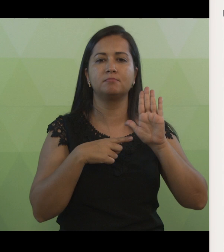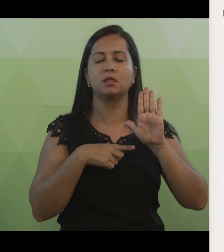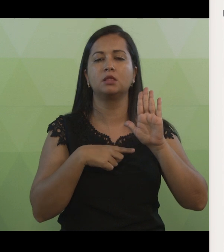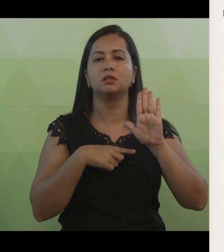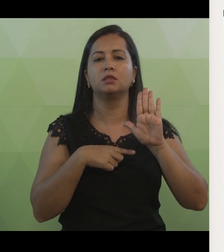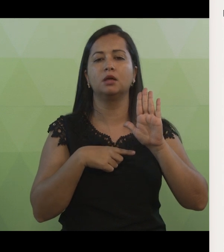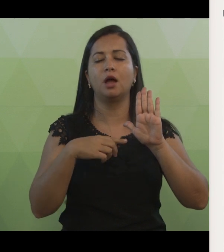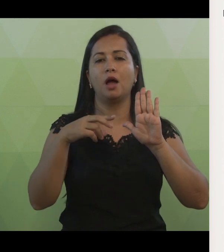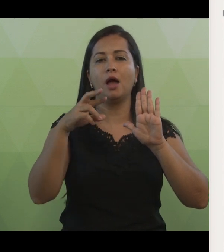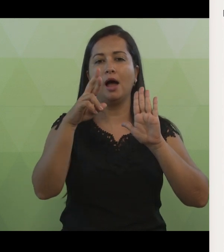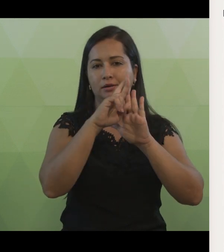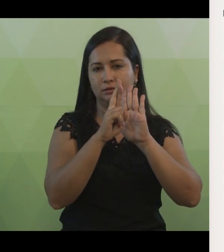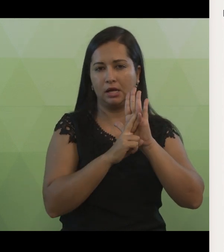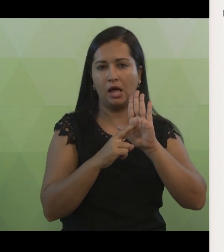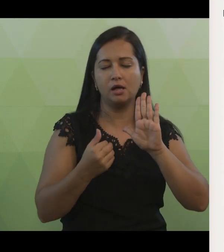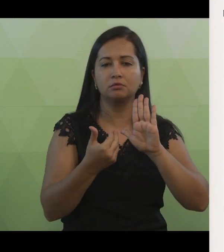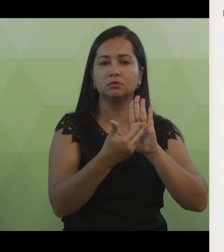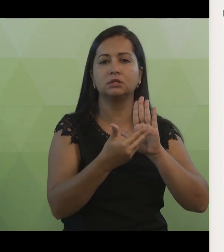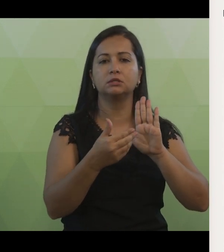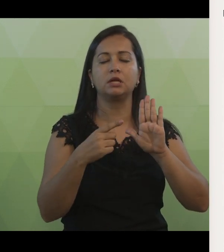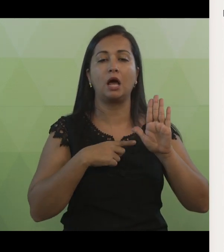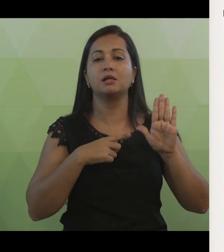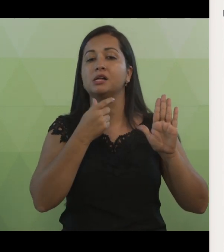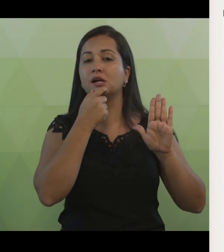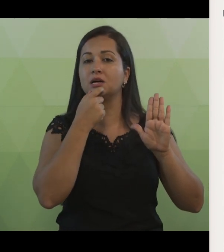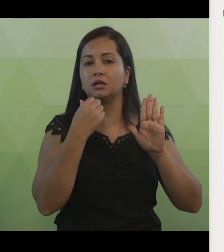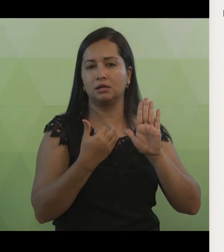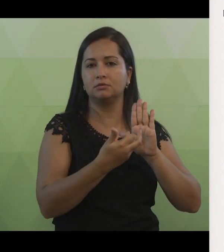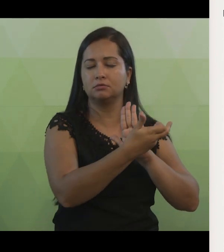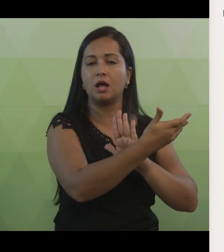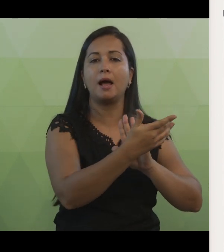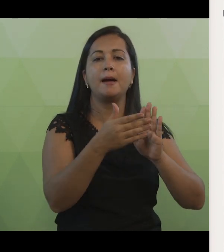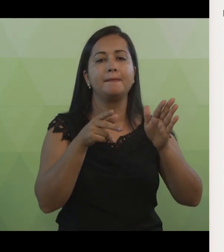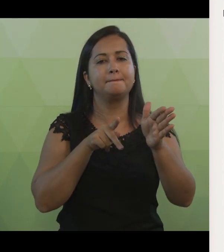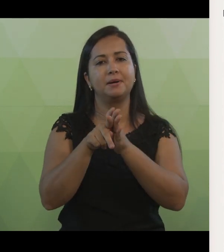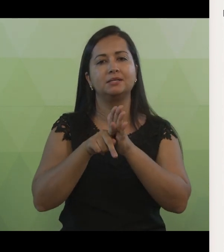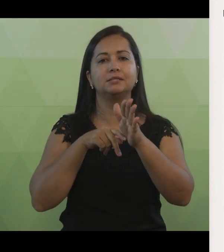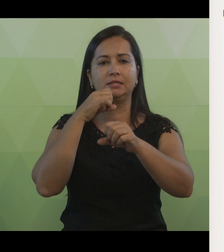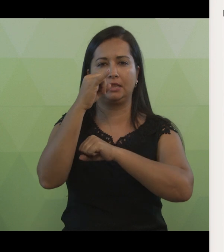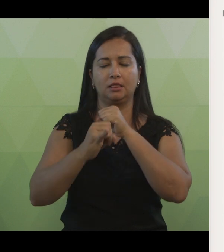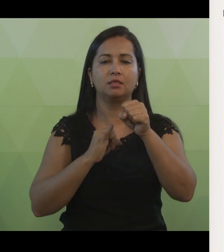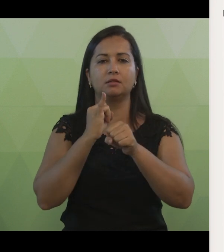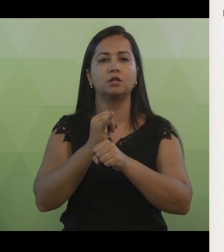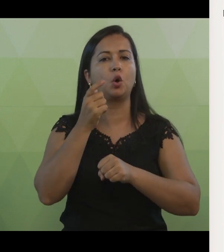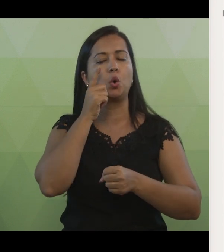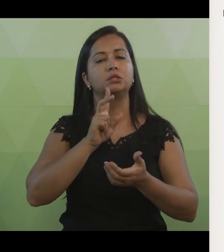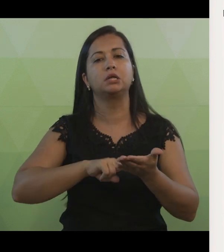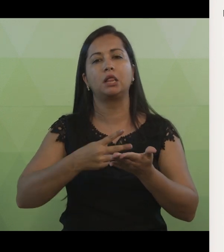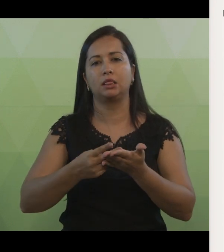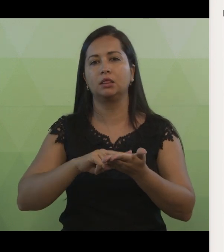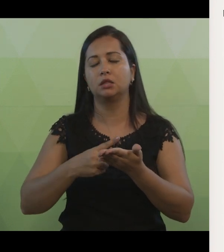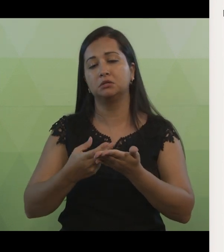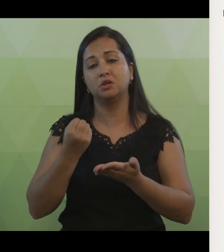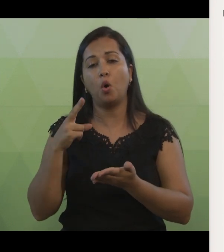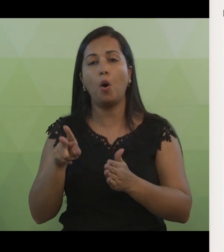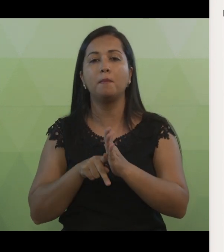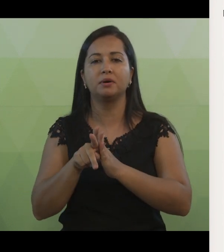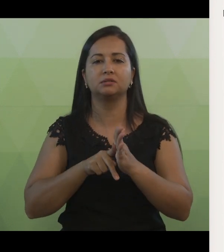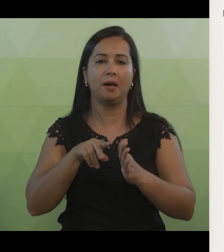norma 15408. Ela está em inglês, mas você pode pesquisar na internet e procurar um tradutor ou achar a versão em